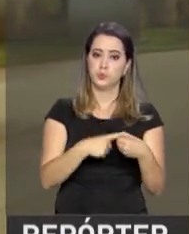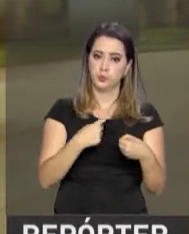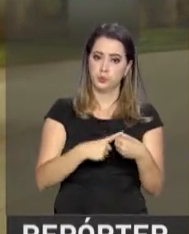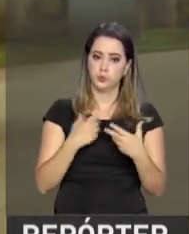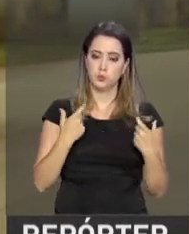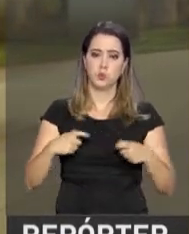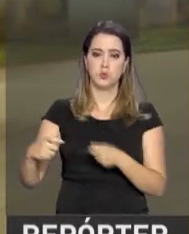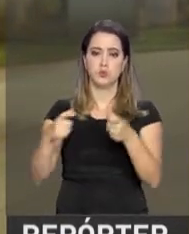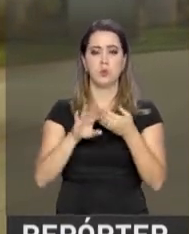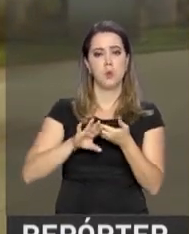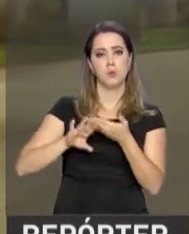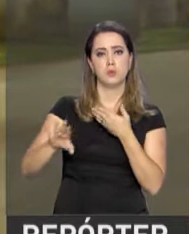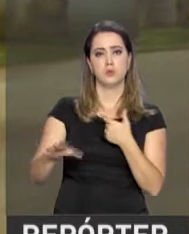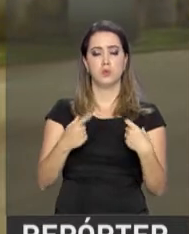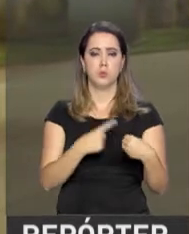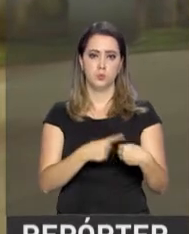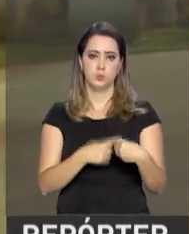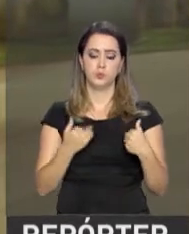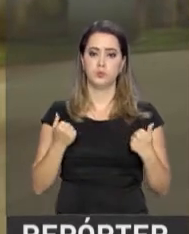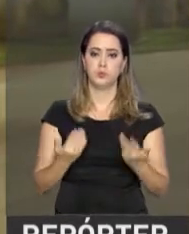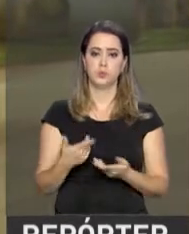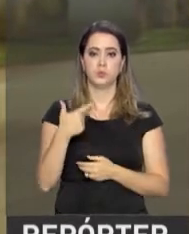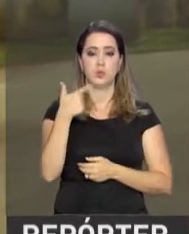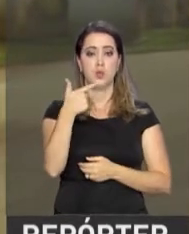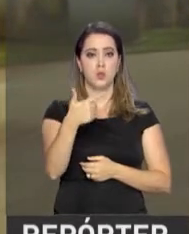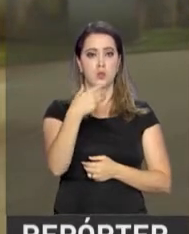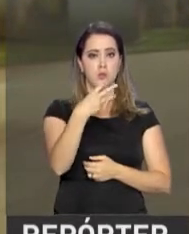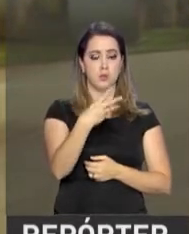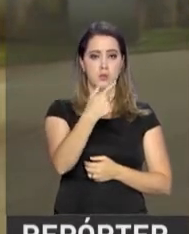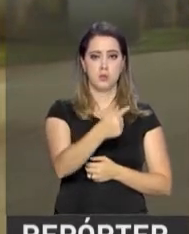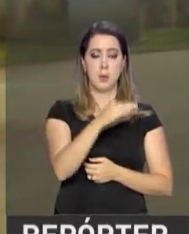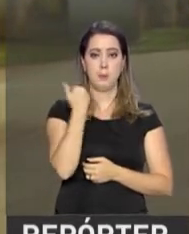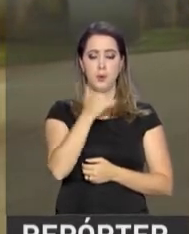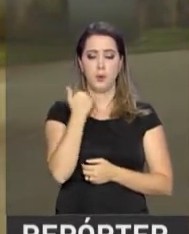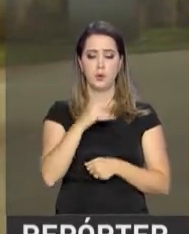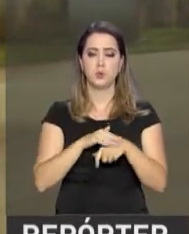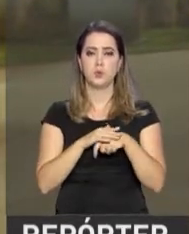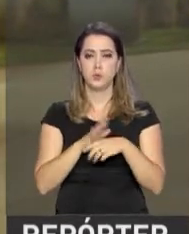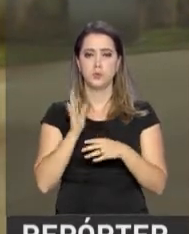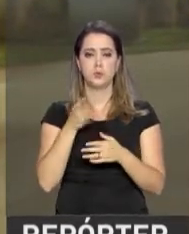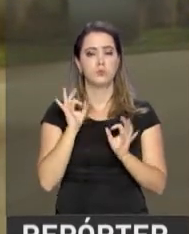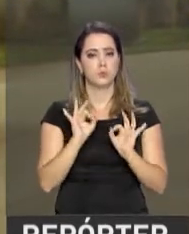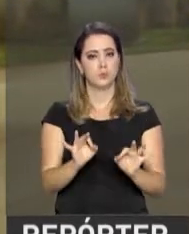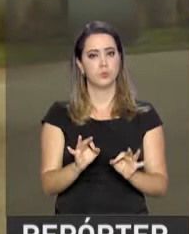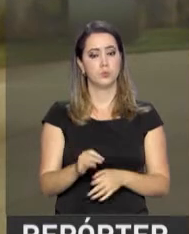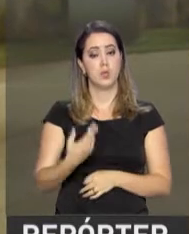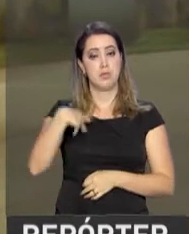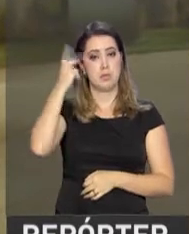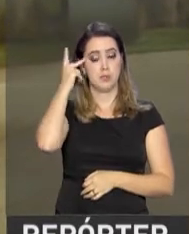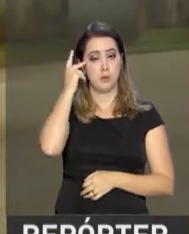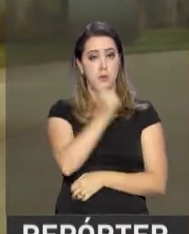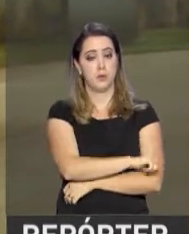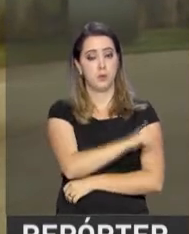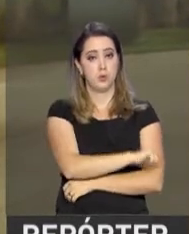em áreas fora dos grandes centros urbanos 237 mortes pela doença foram registradas são paulo rio de janeiro